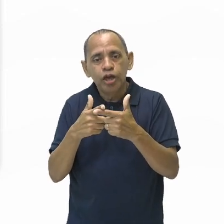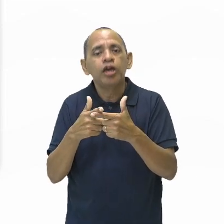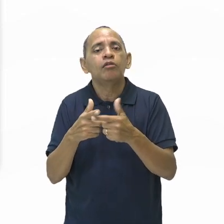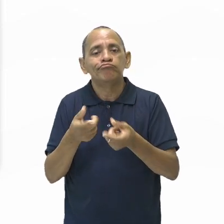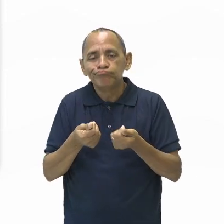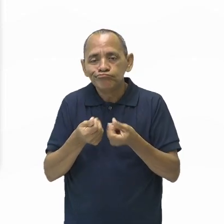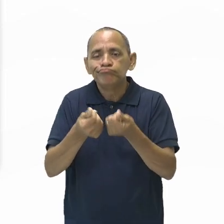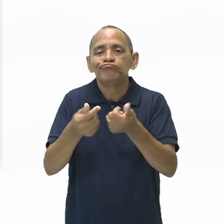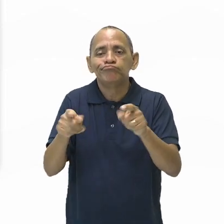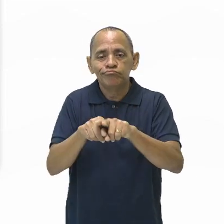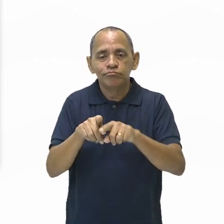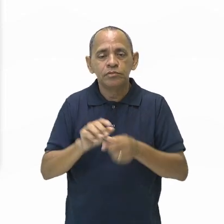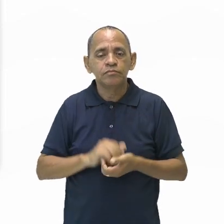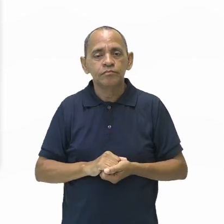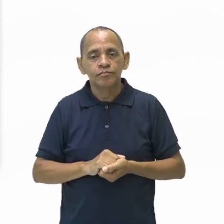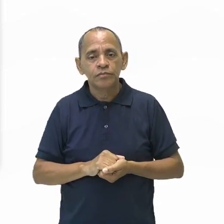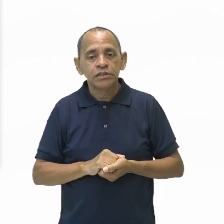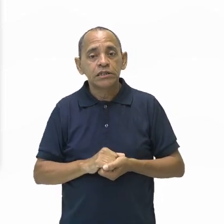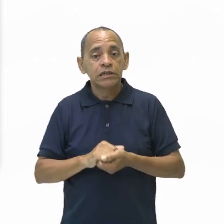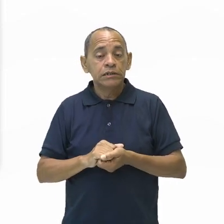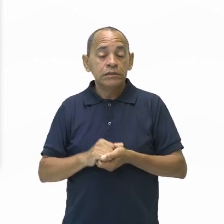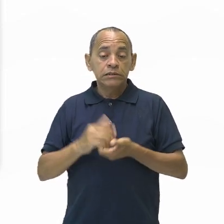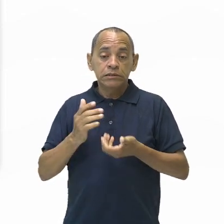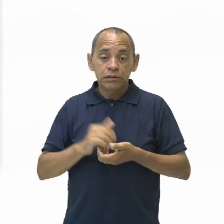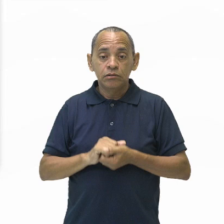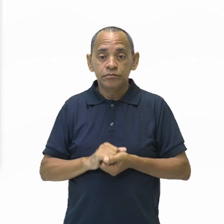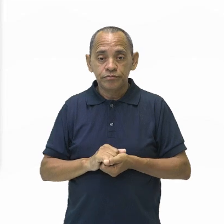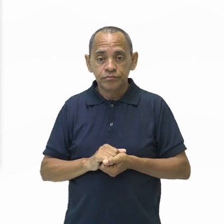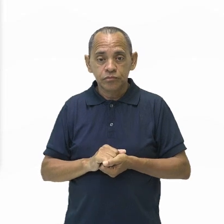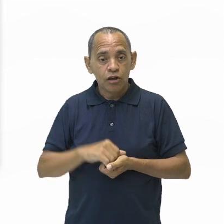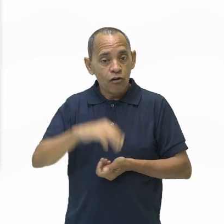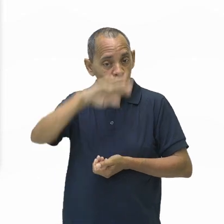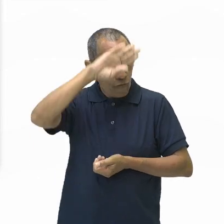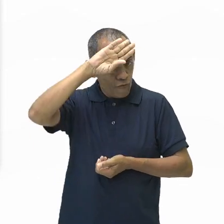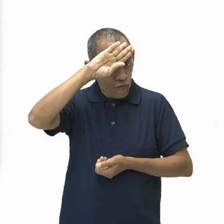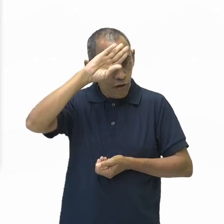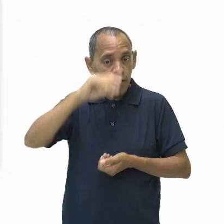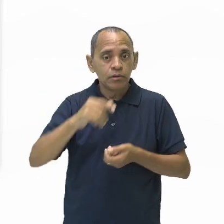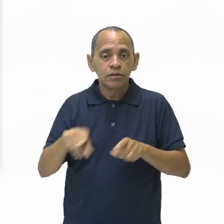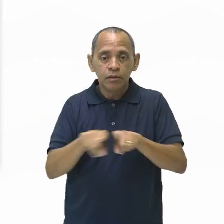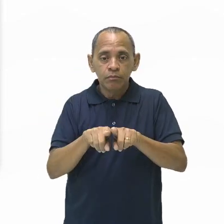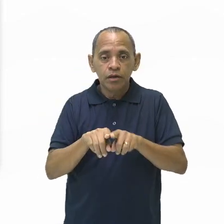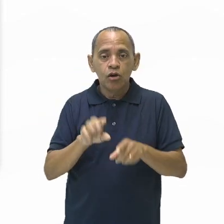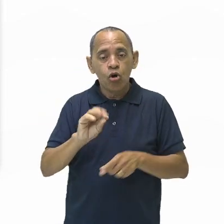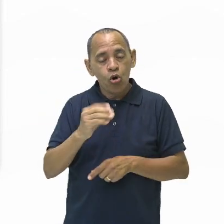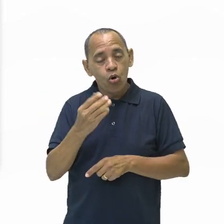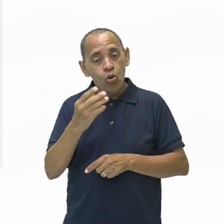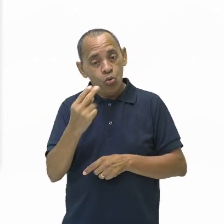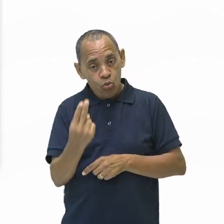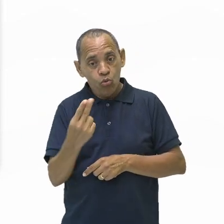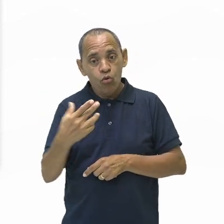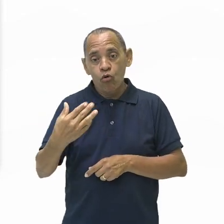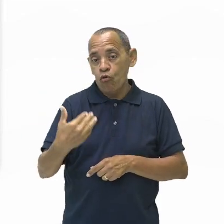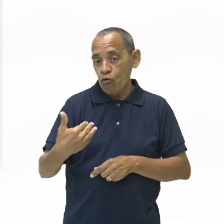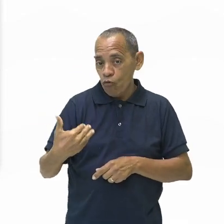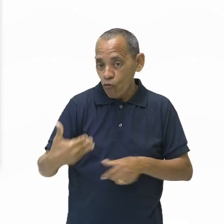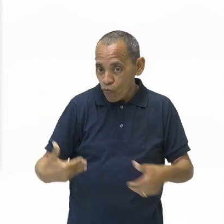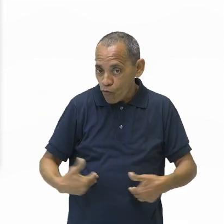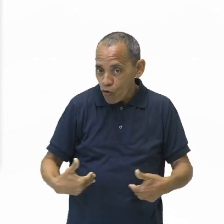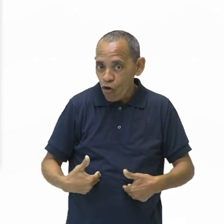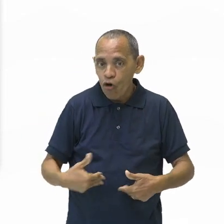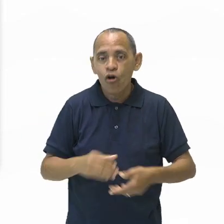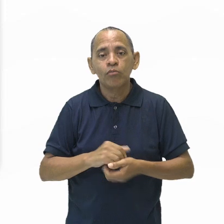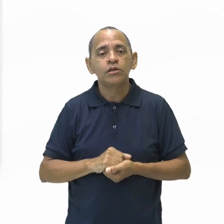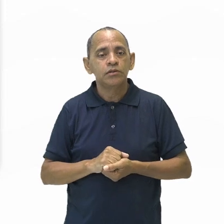não deixar morrer, e morrer ou de febre ou de fome, o que ela faz? Ela ela se